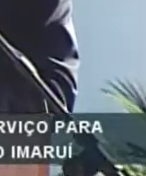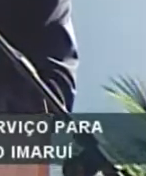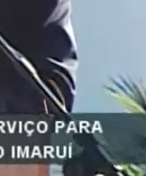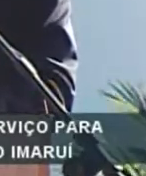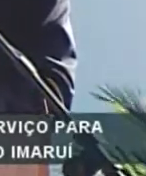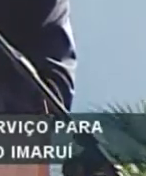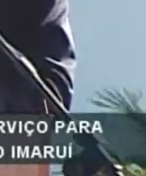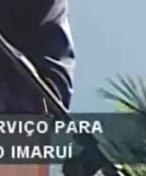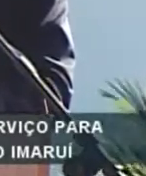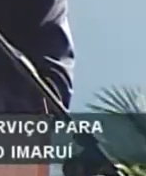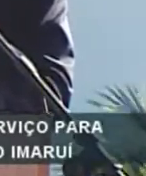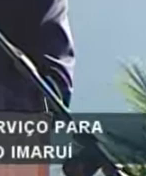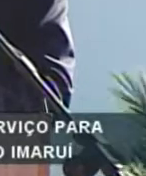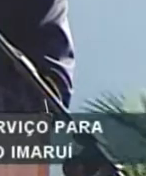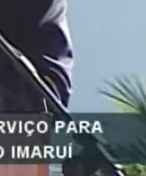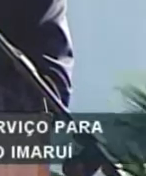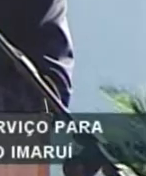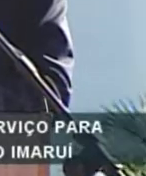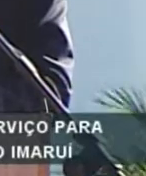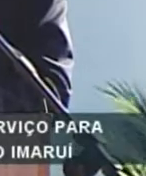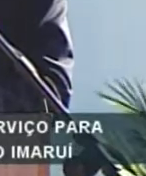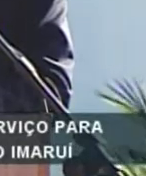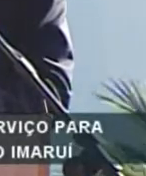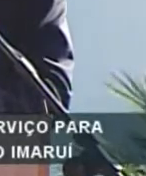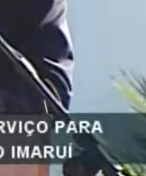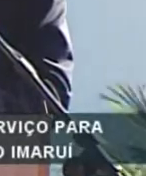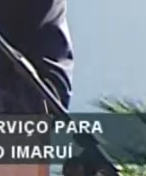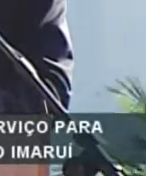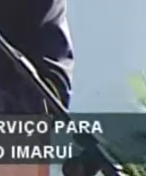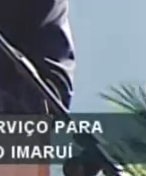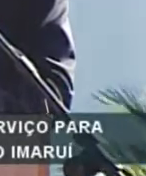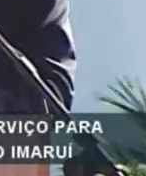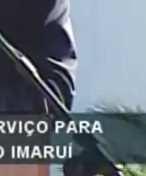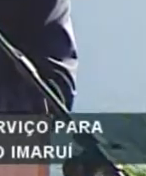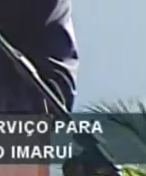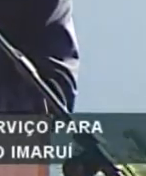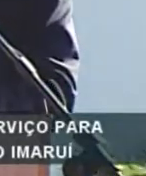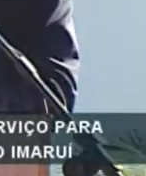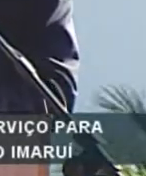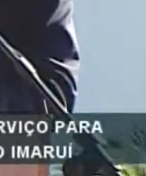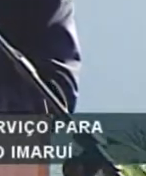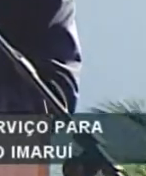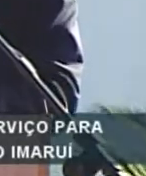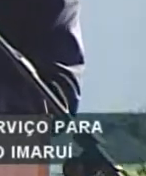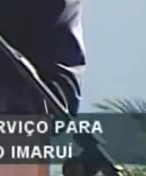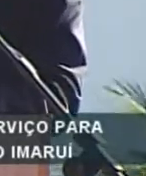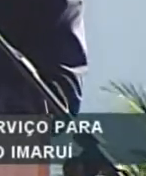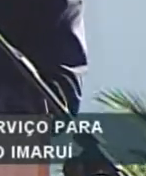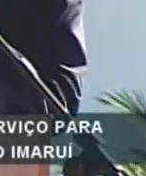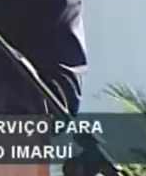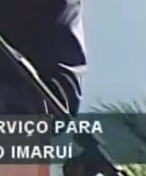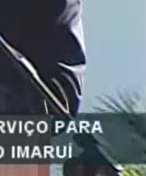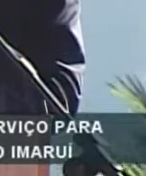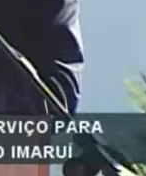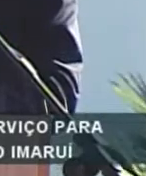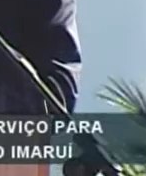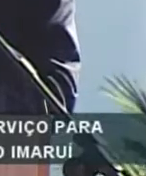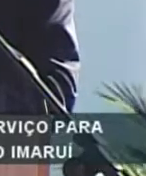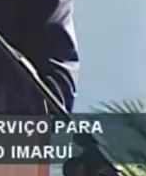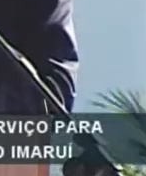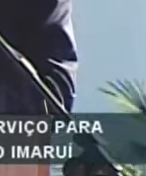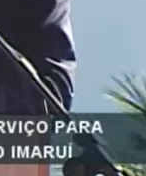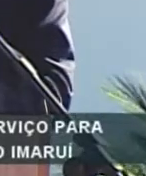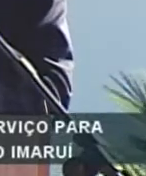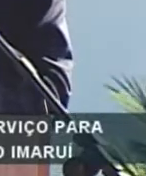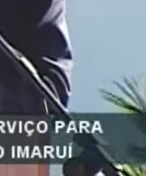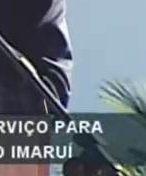moderna, integrada à Lagoa Santo Antônio dos Anjos da Laguna, que é marco da engenharia do país, ministro Paulo Sérgio. E, por